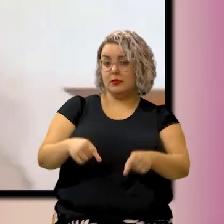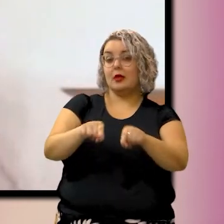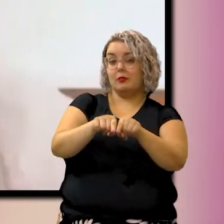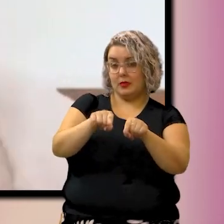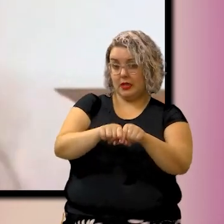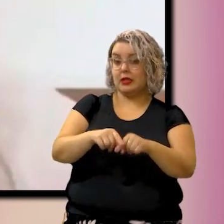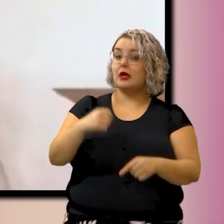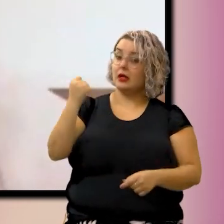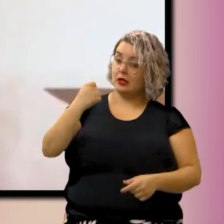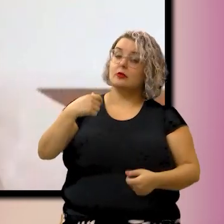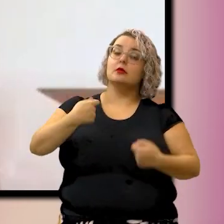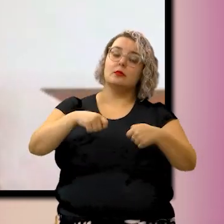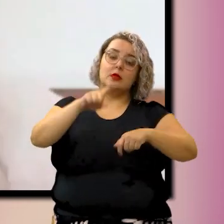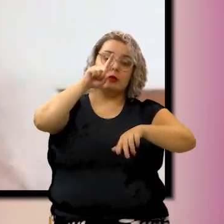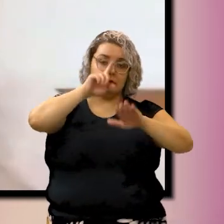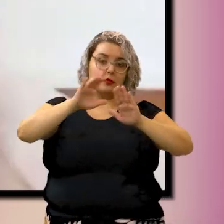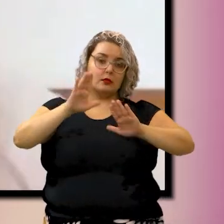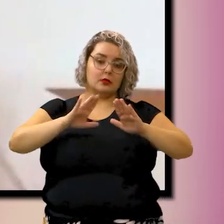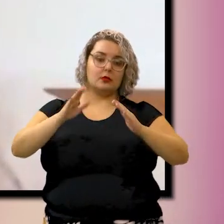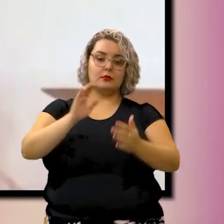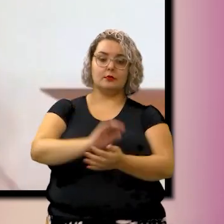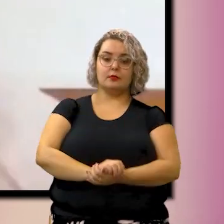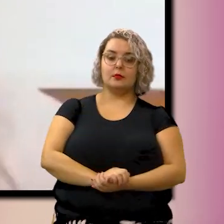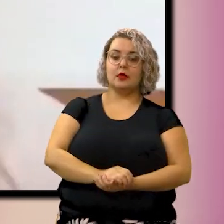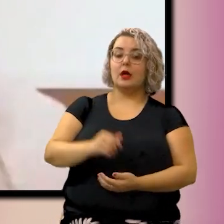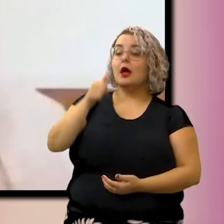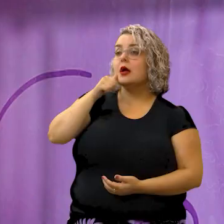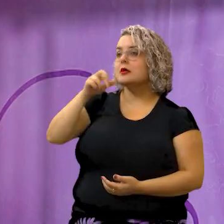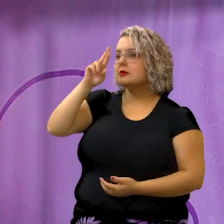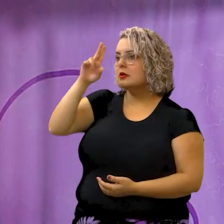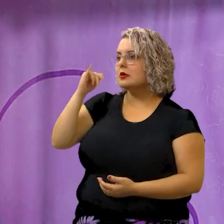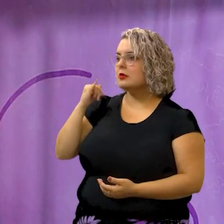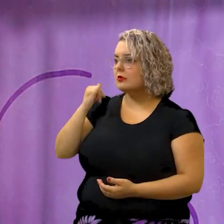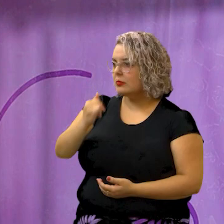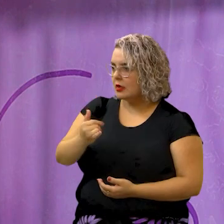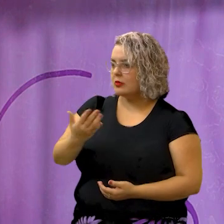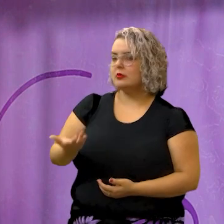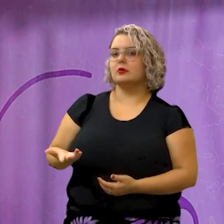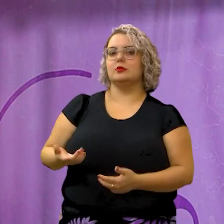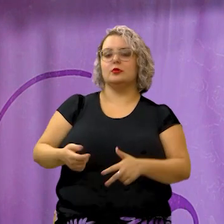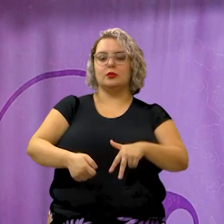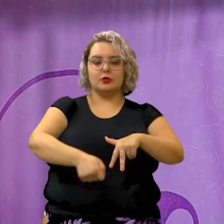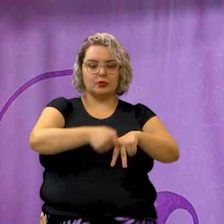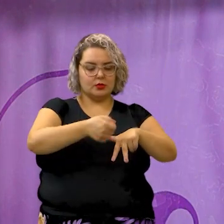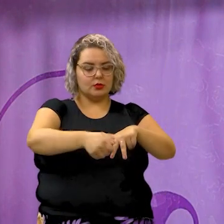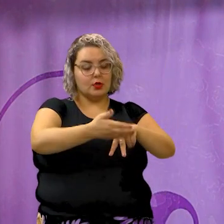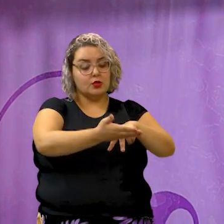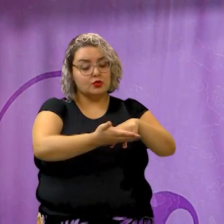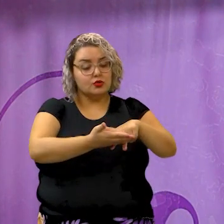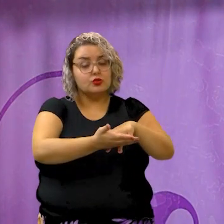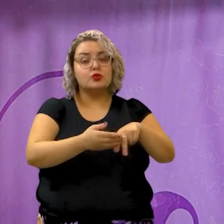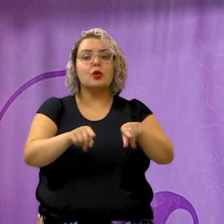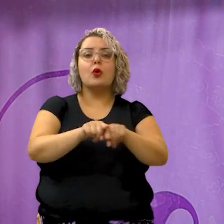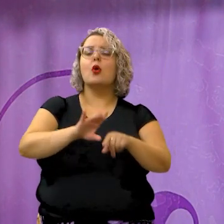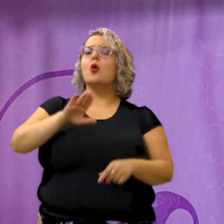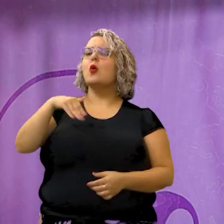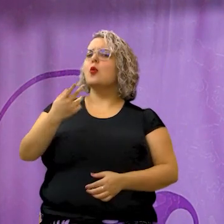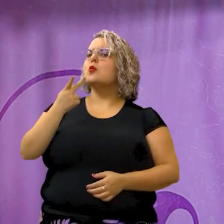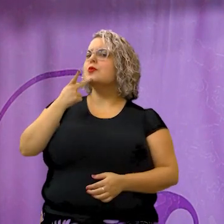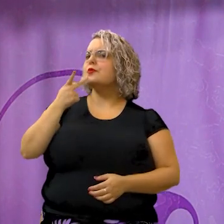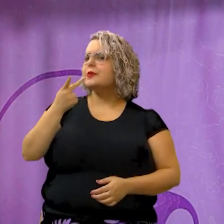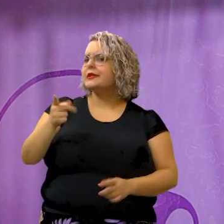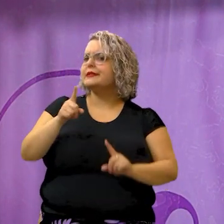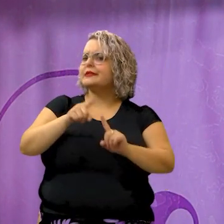e risco de queimadura também, então tem que tomar cuidado. A senhora falou aí do uso de calça, de short,